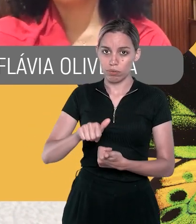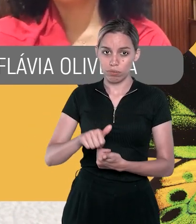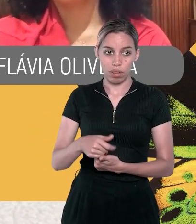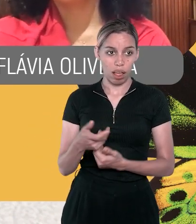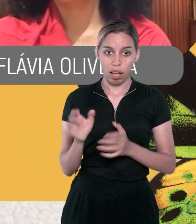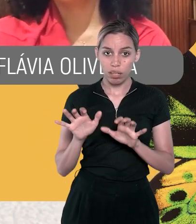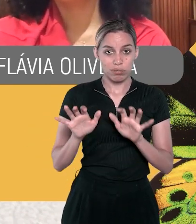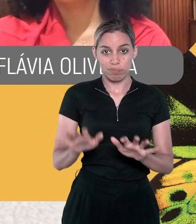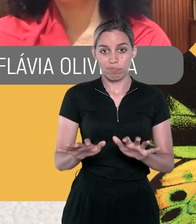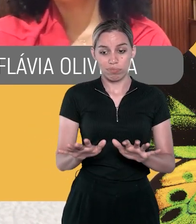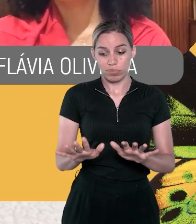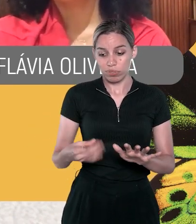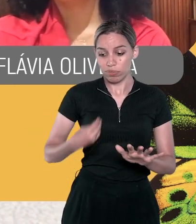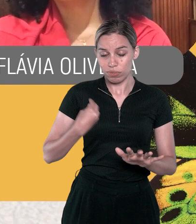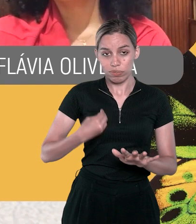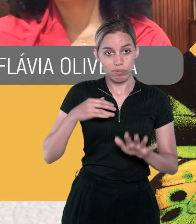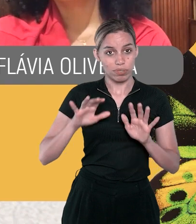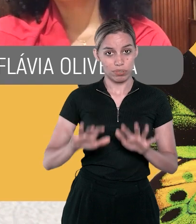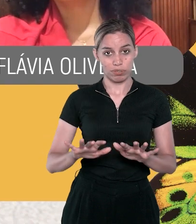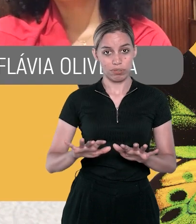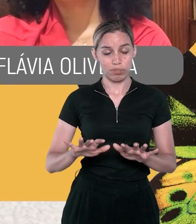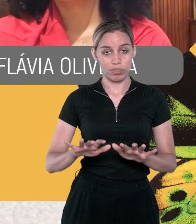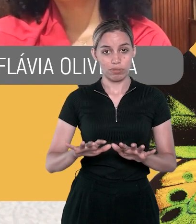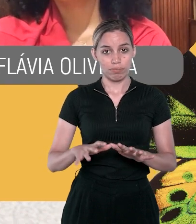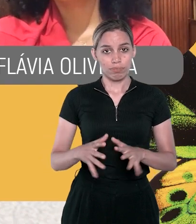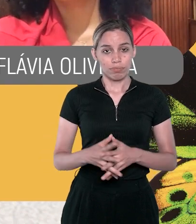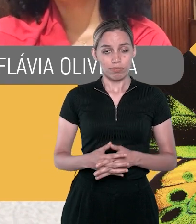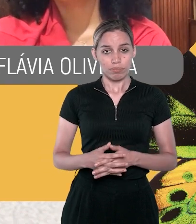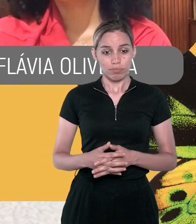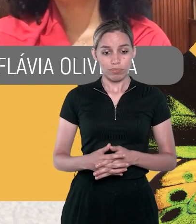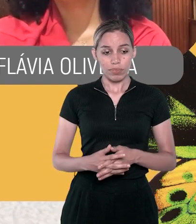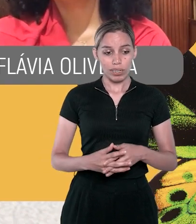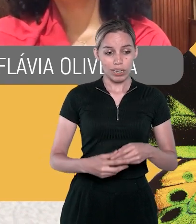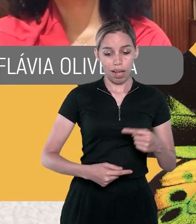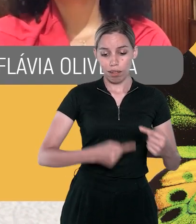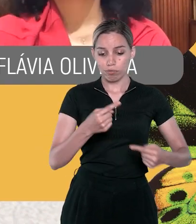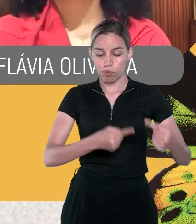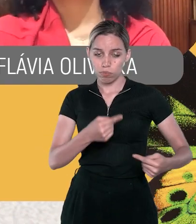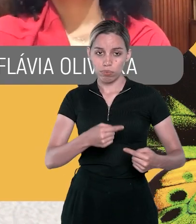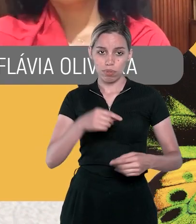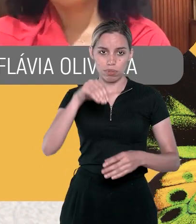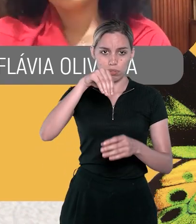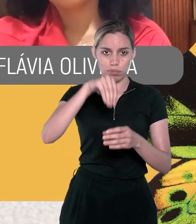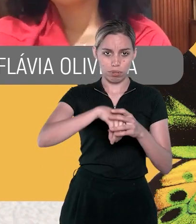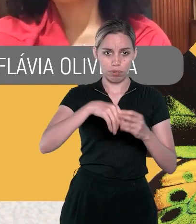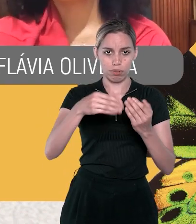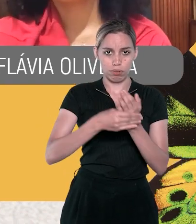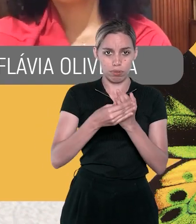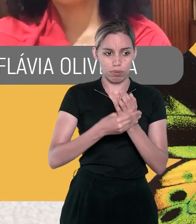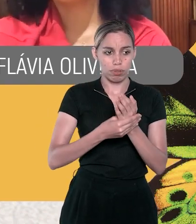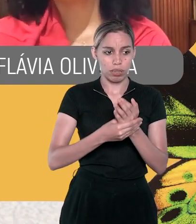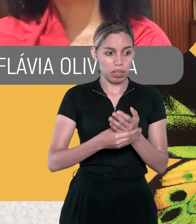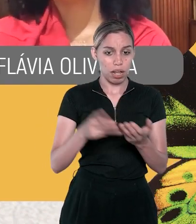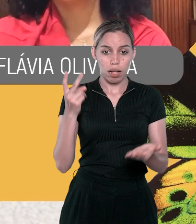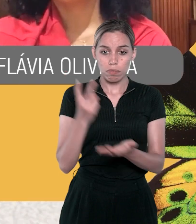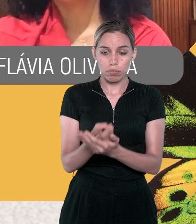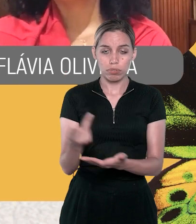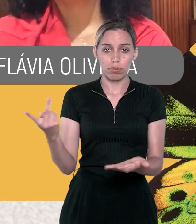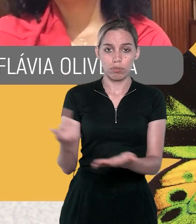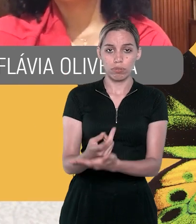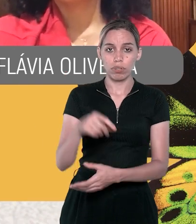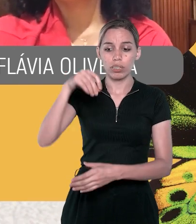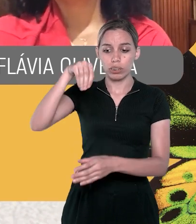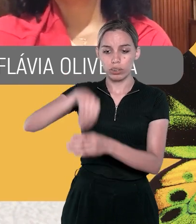assim que se vive, né? Quer dizer, as discussões que se tem no meu livro são as discussões que a gente tem nos bares, em